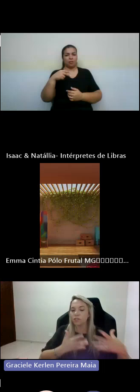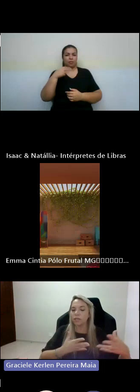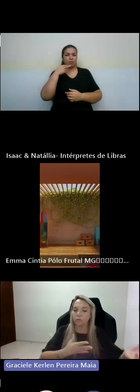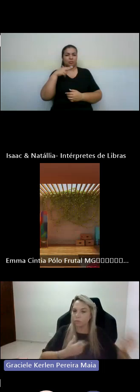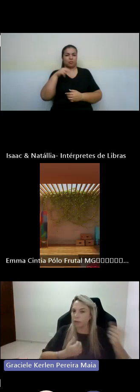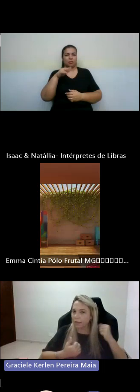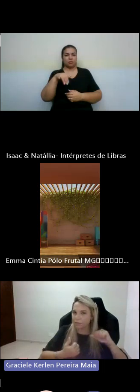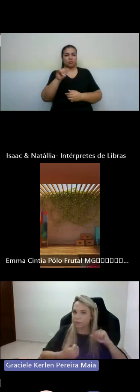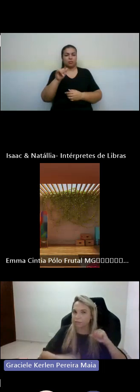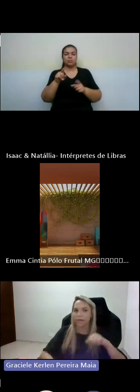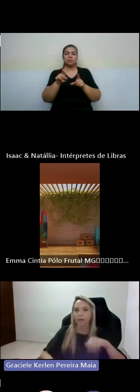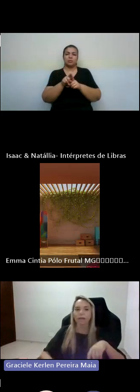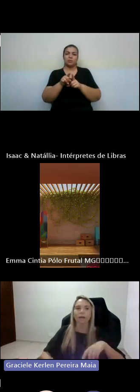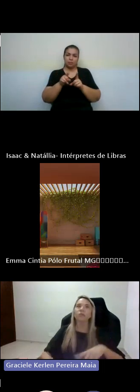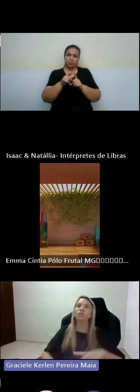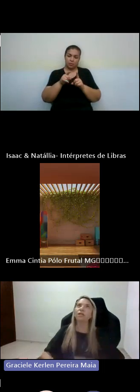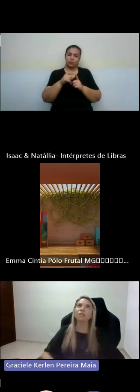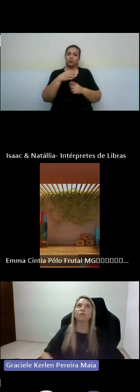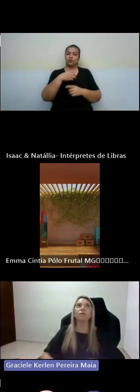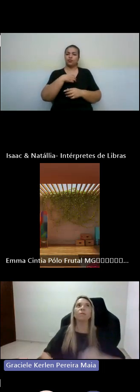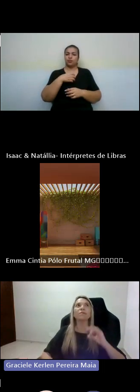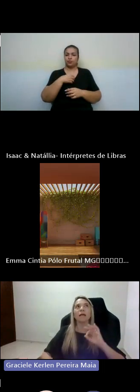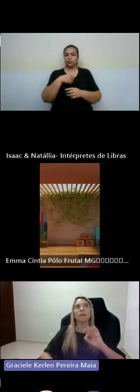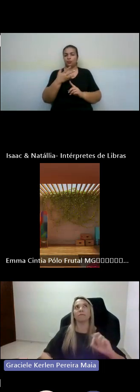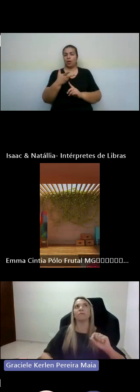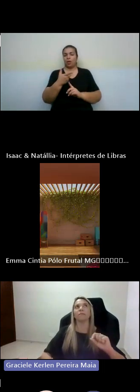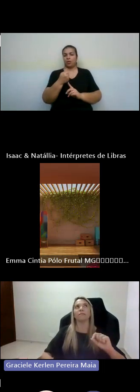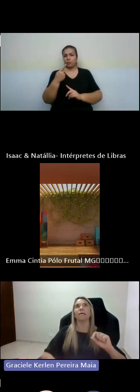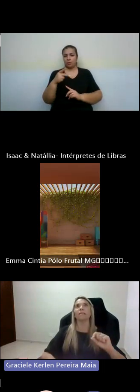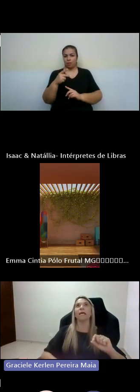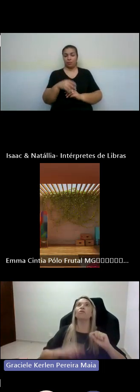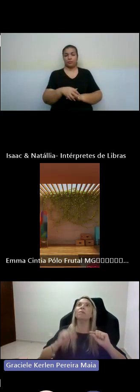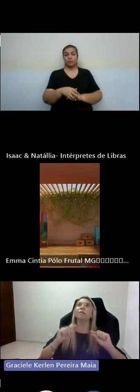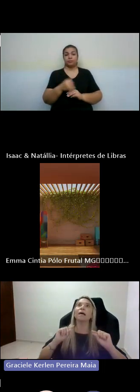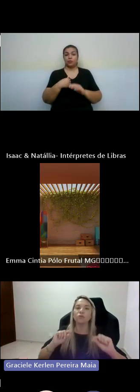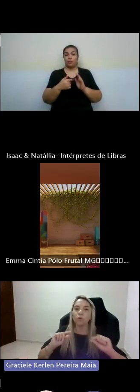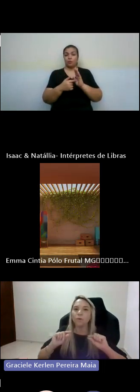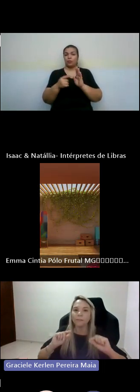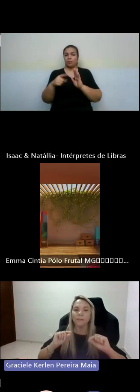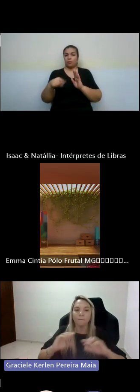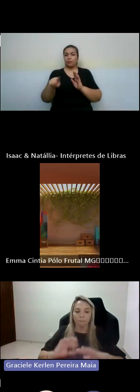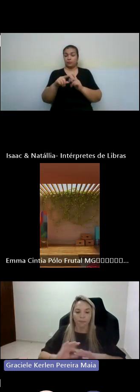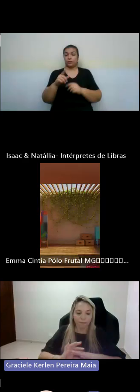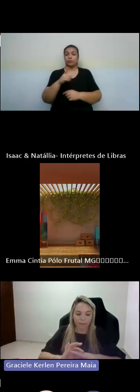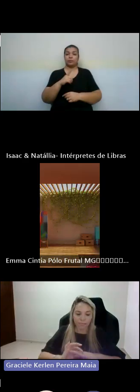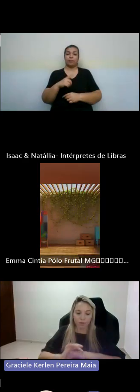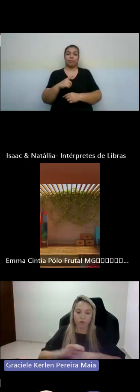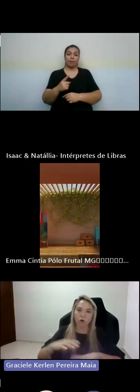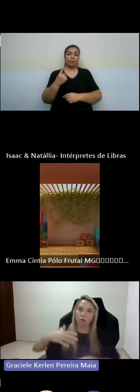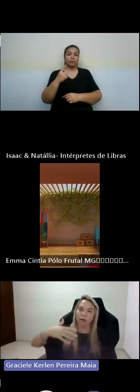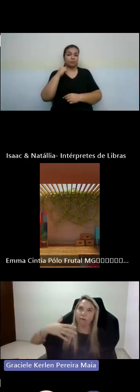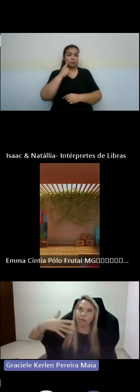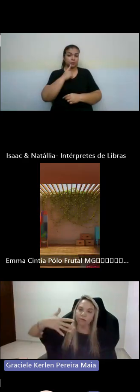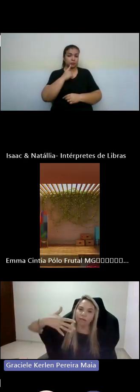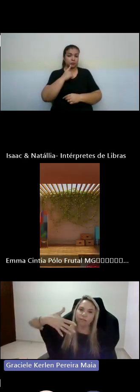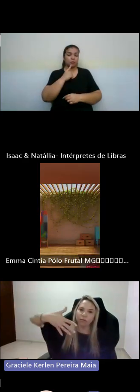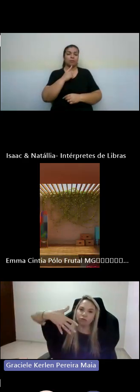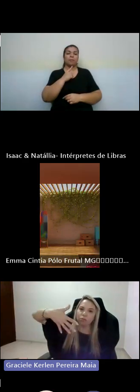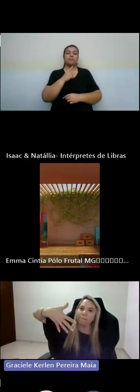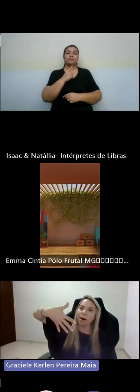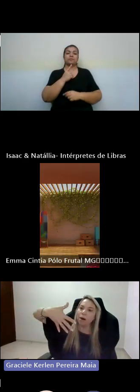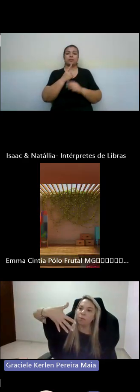no estilo artístico dela. Gente, eu vou mostrar para vocês. Tem uma das surdas que desenhou, fez